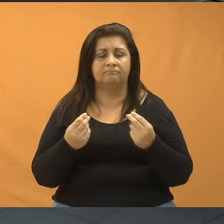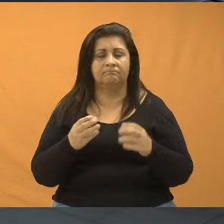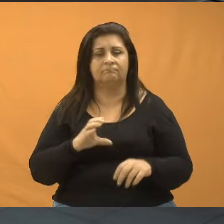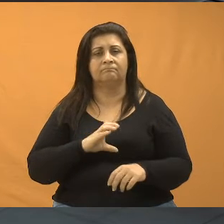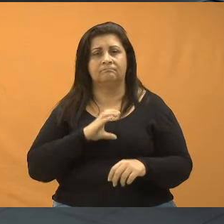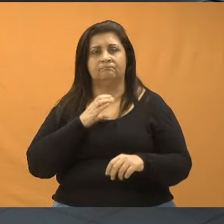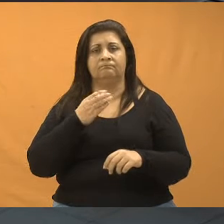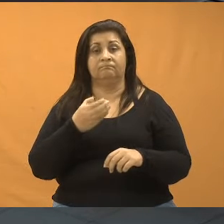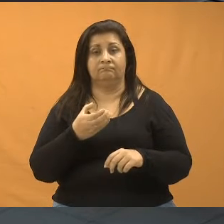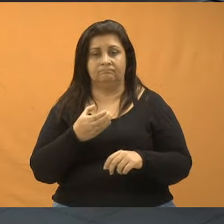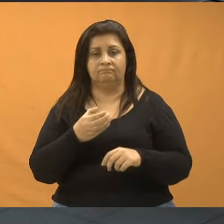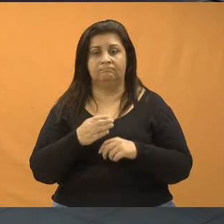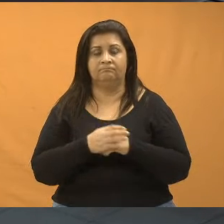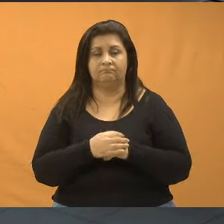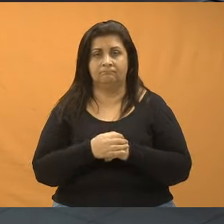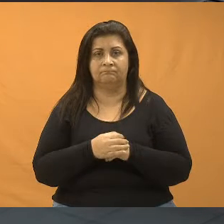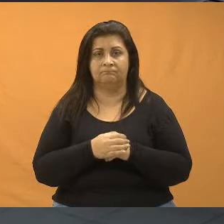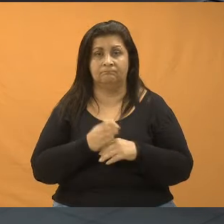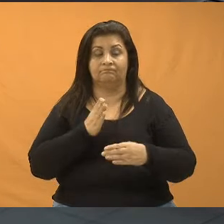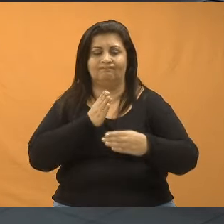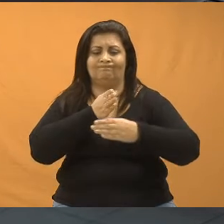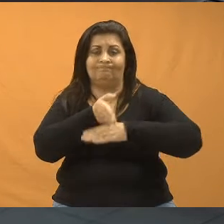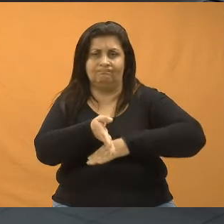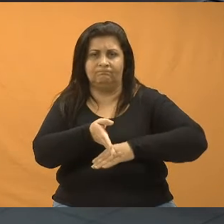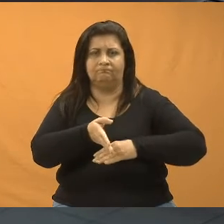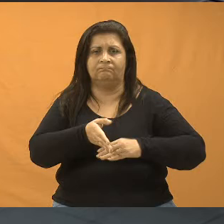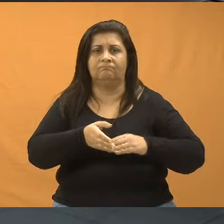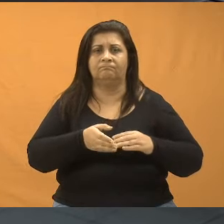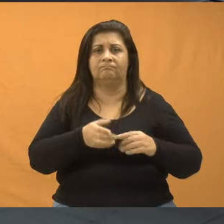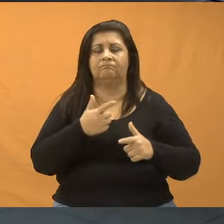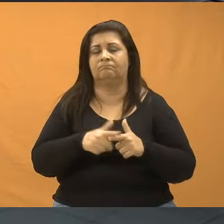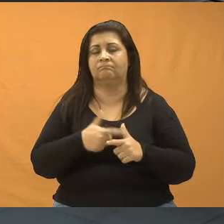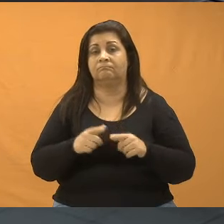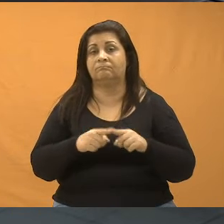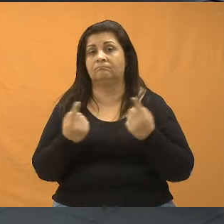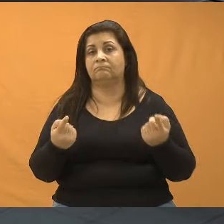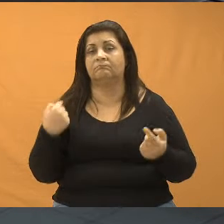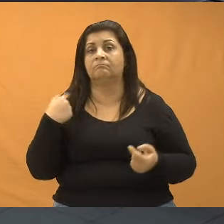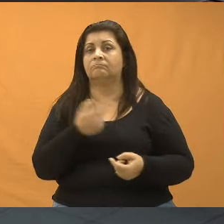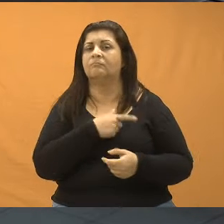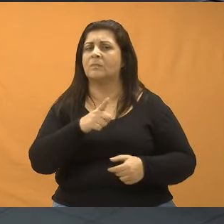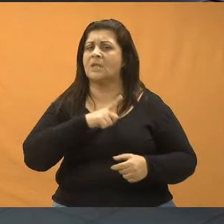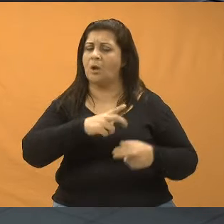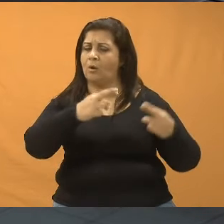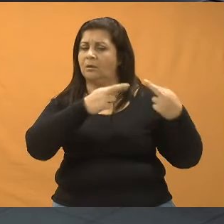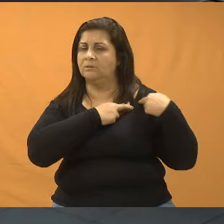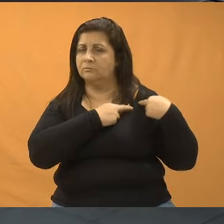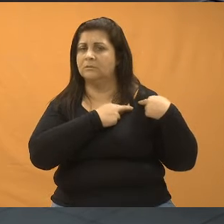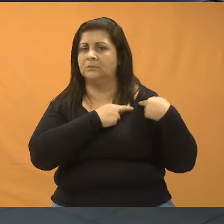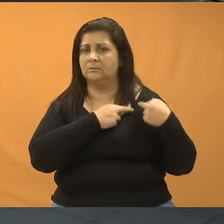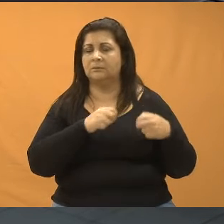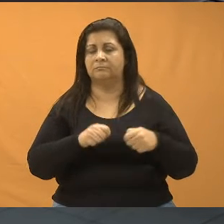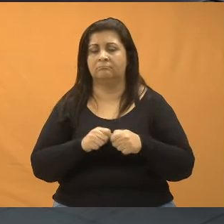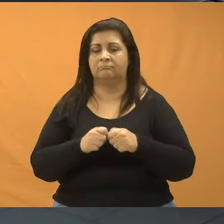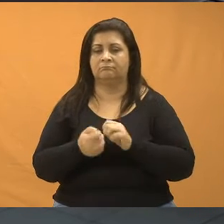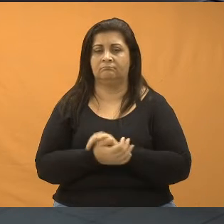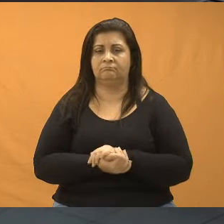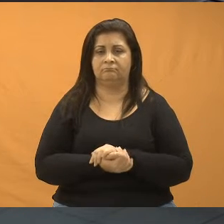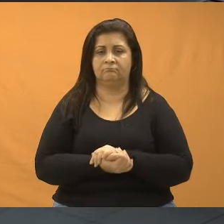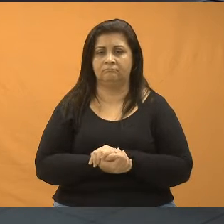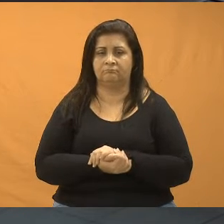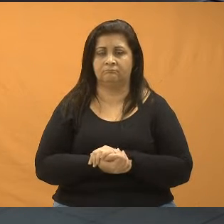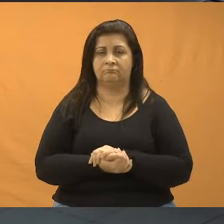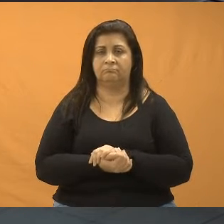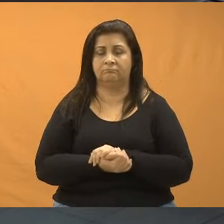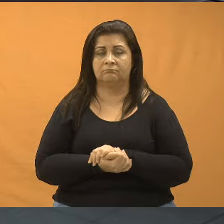coragem enfrentar esse problema, mas nós temos a obrigação de fazê-lo, viu, Celso? E dar